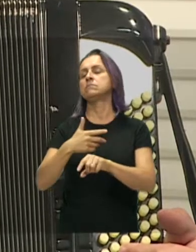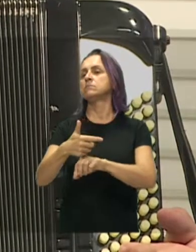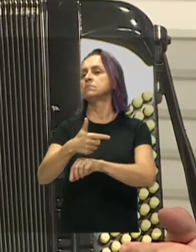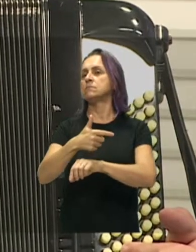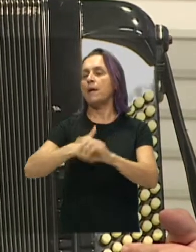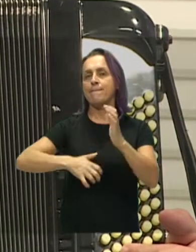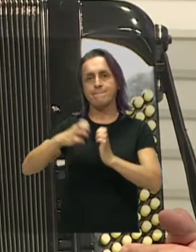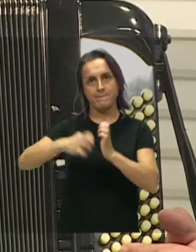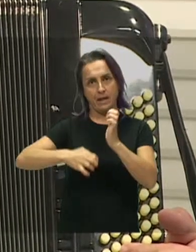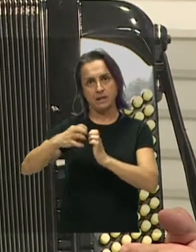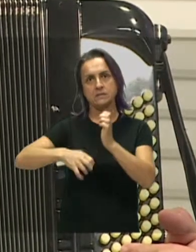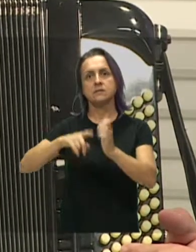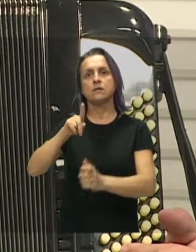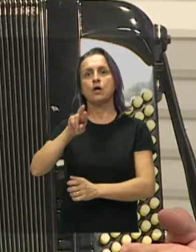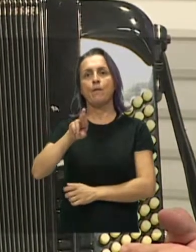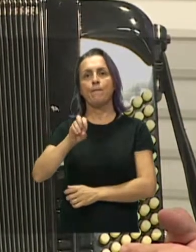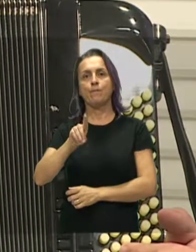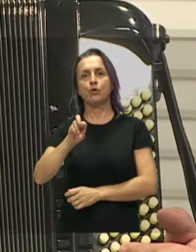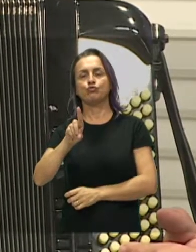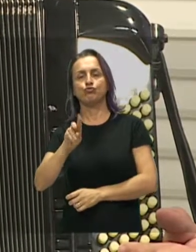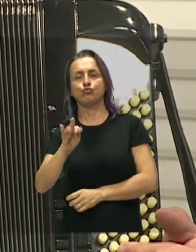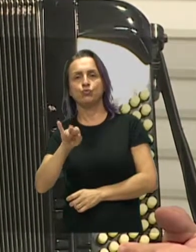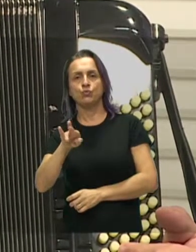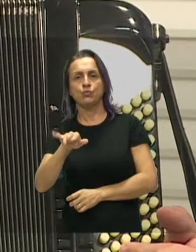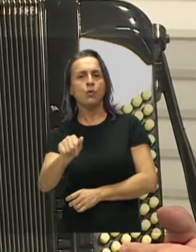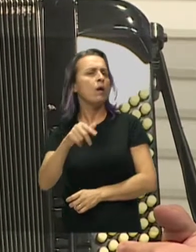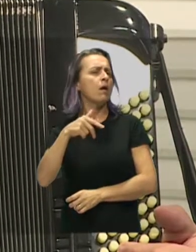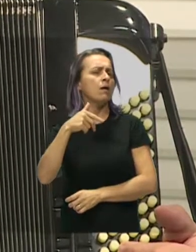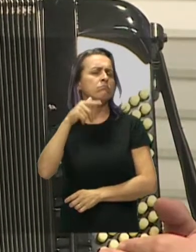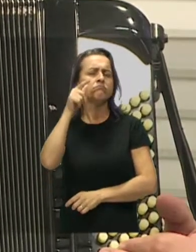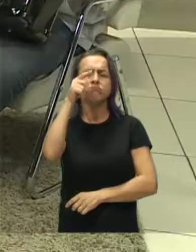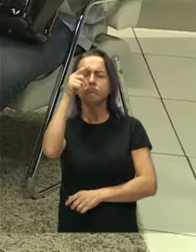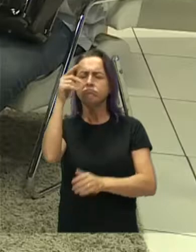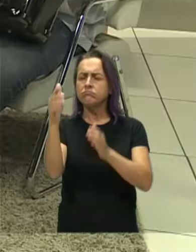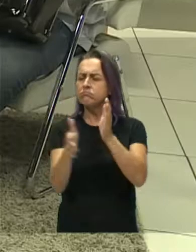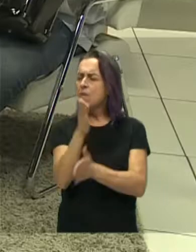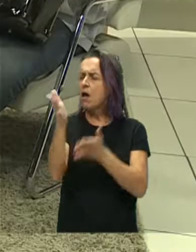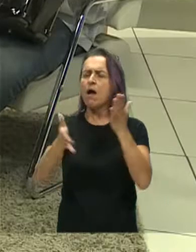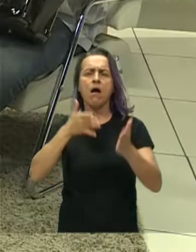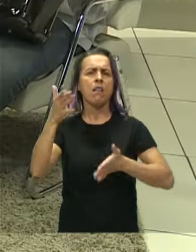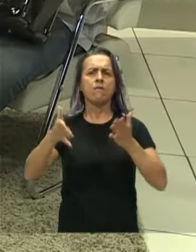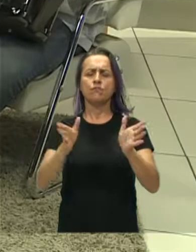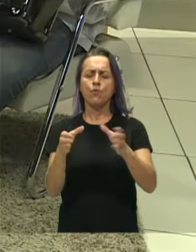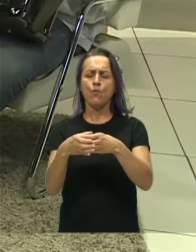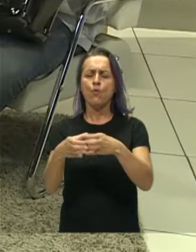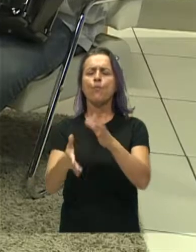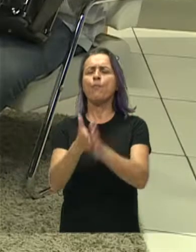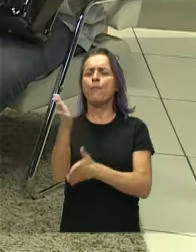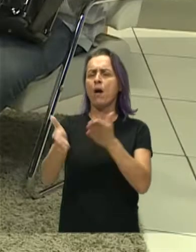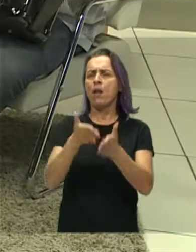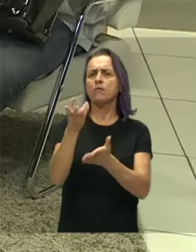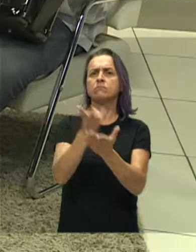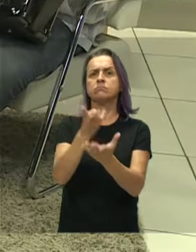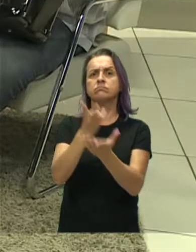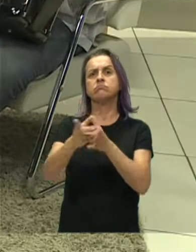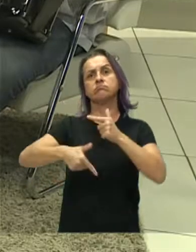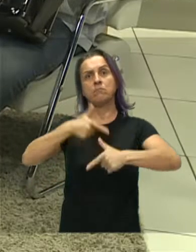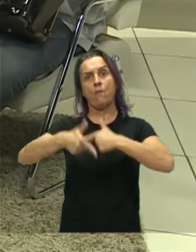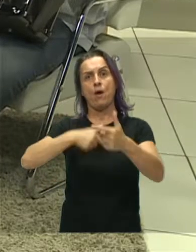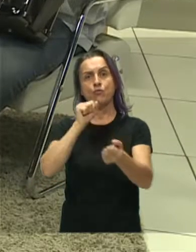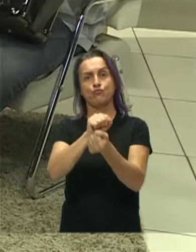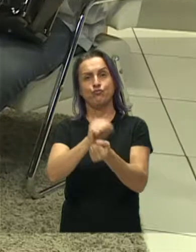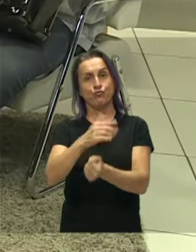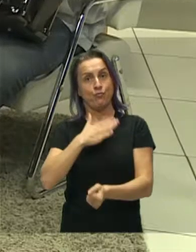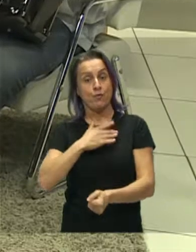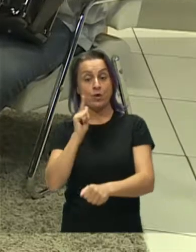que têm trabalhado incansavelmente para todos os meus trabalhos, para a gestão da